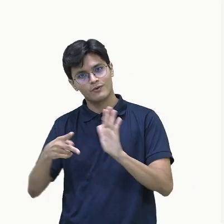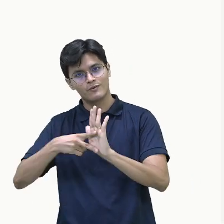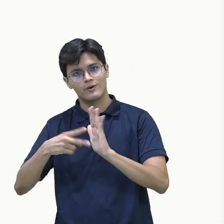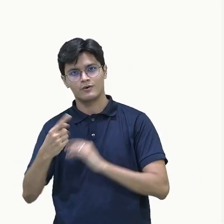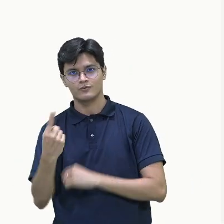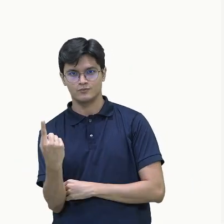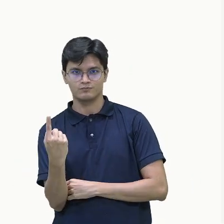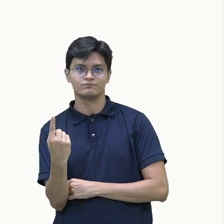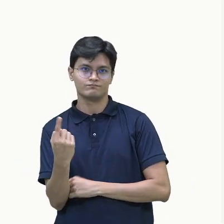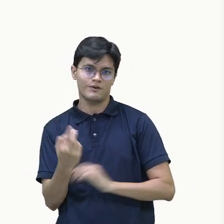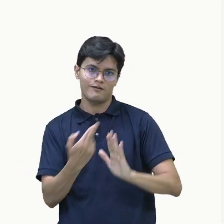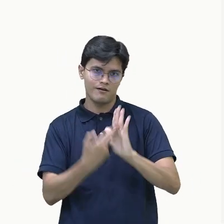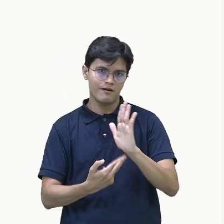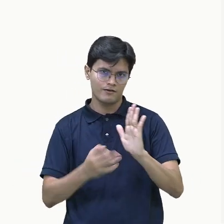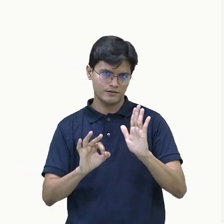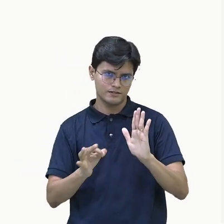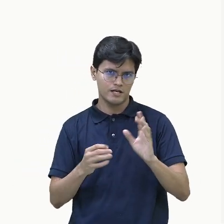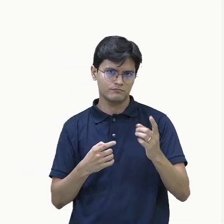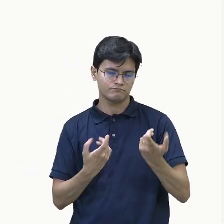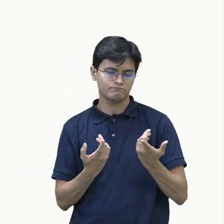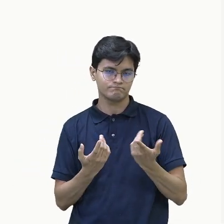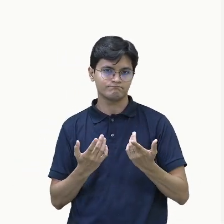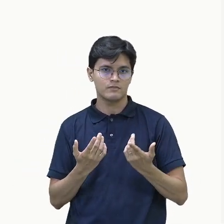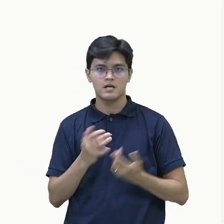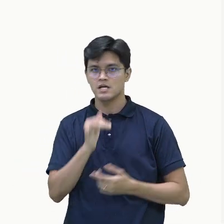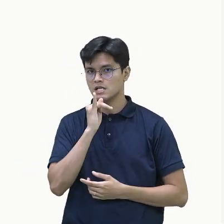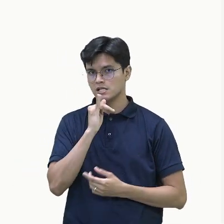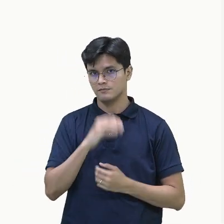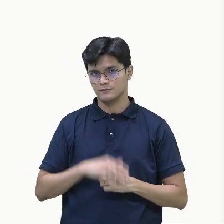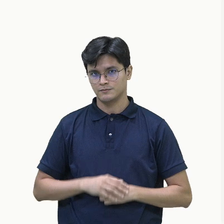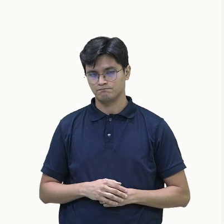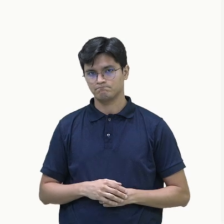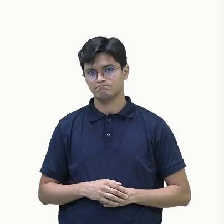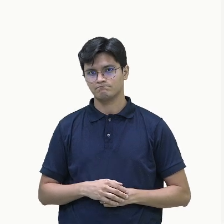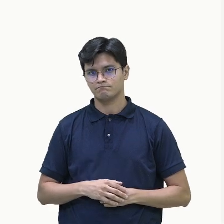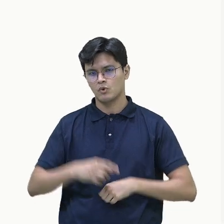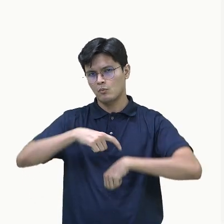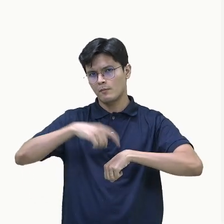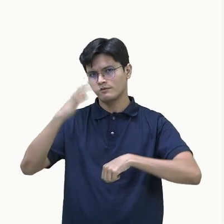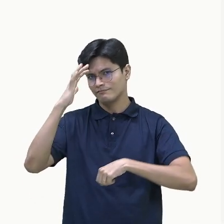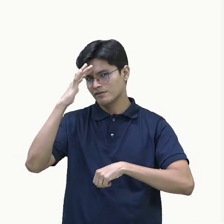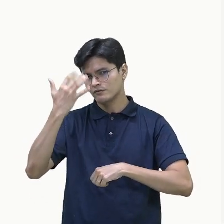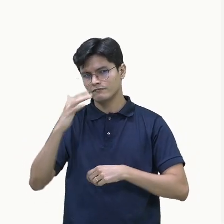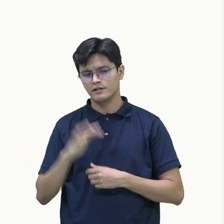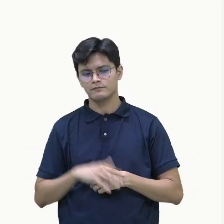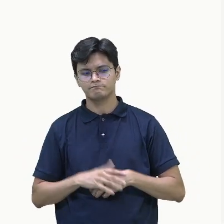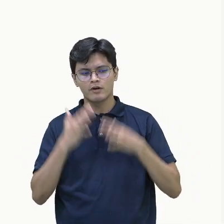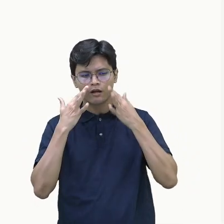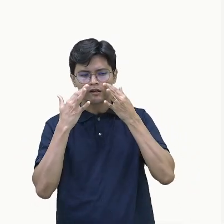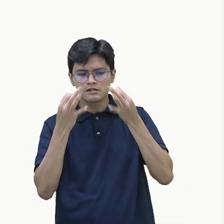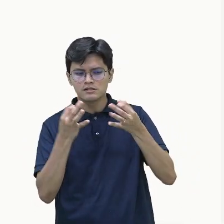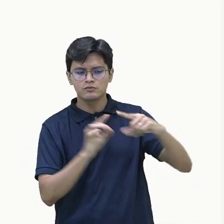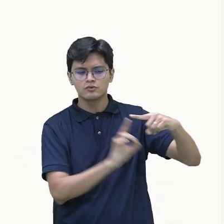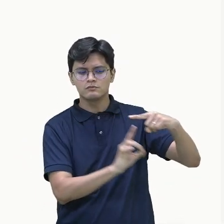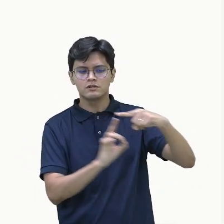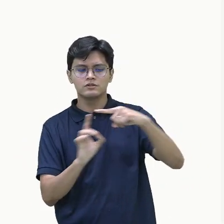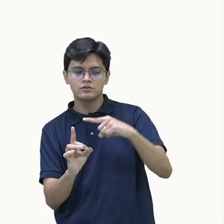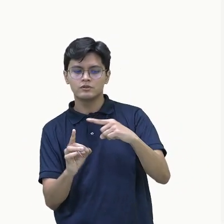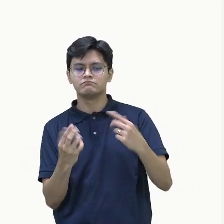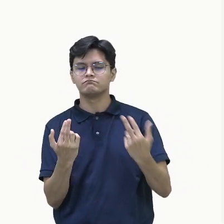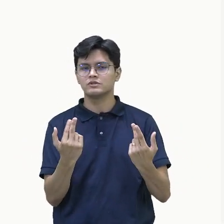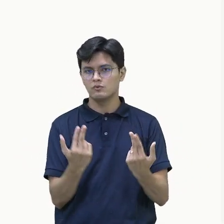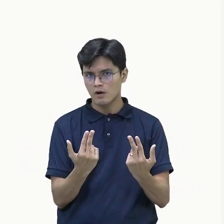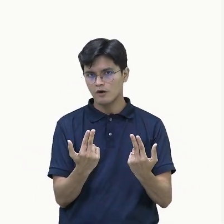preocupar muito. Olhou para o denominador, viu que é igual? Repete. Depois, faz a